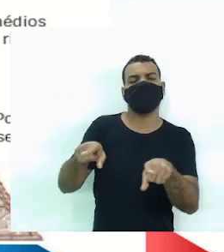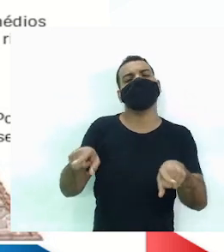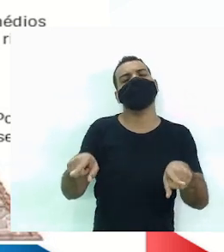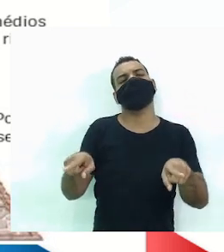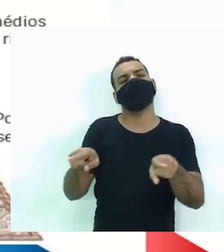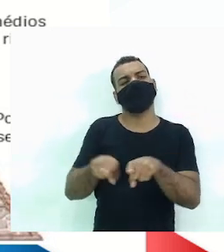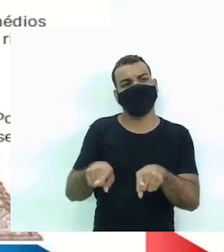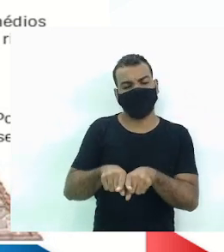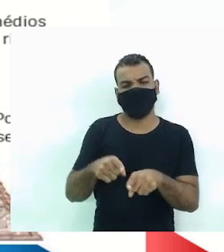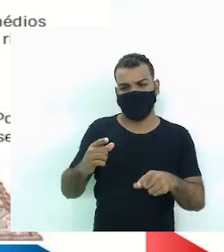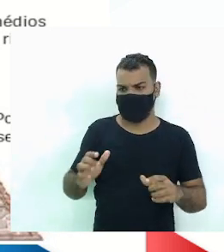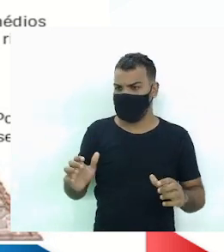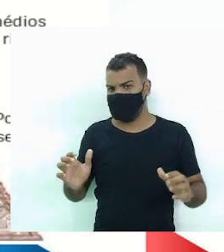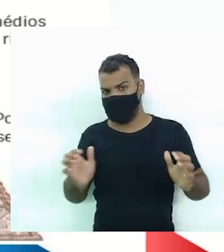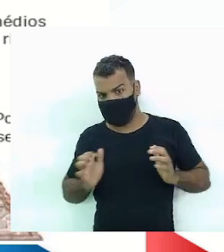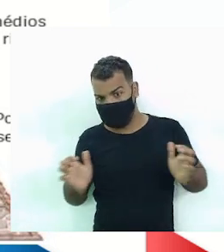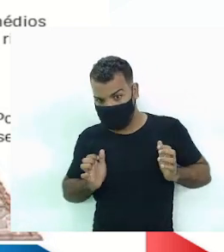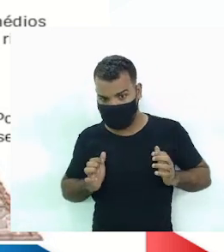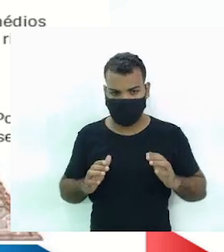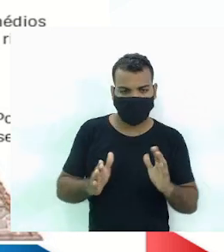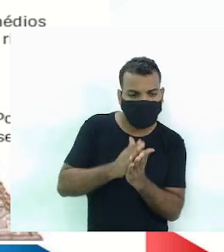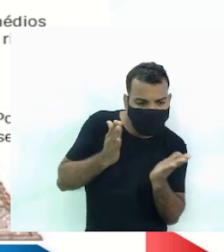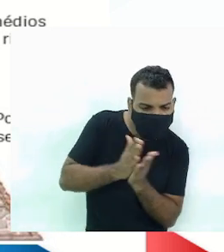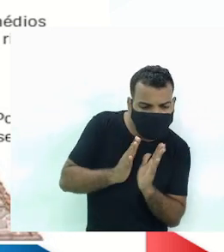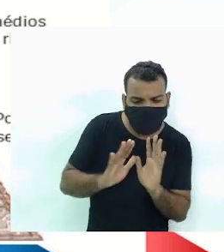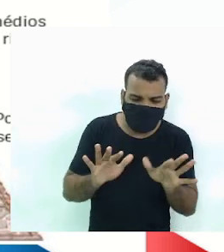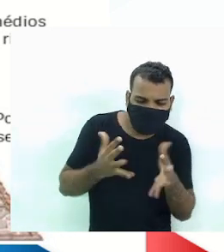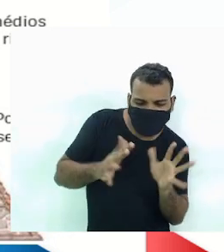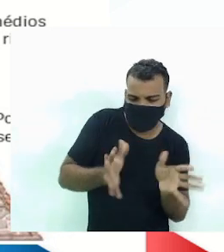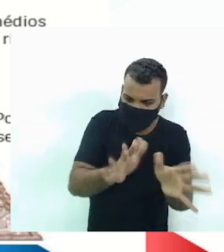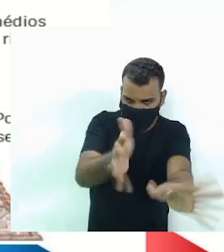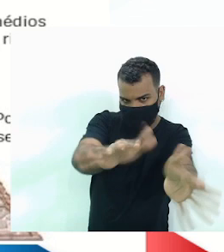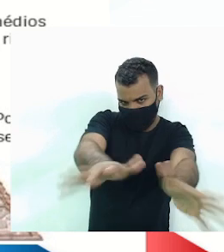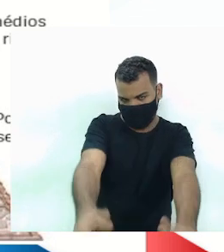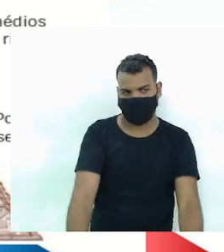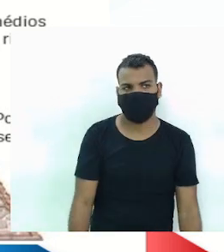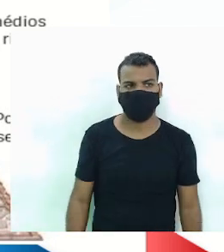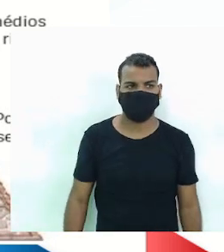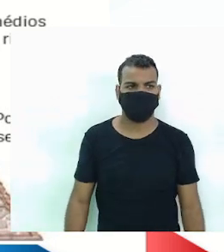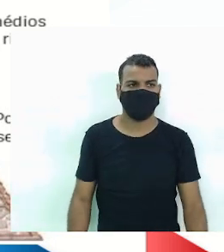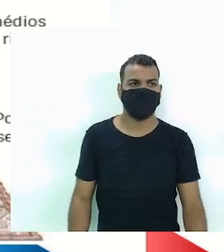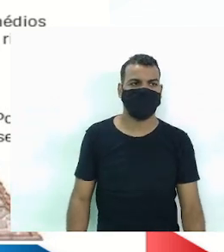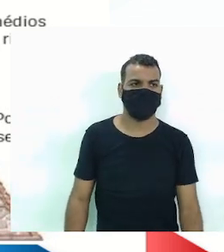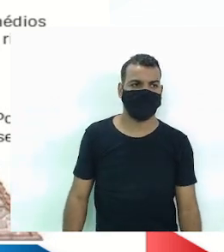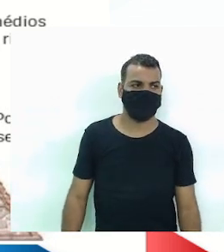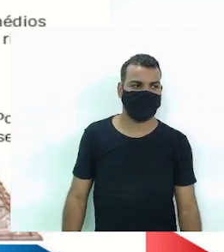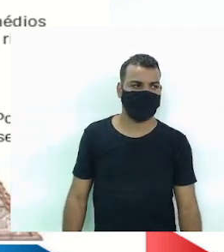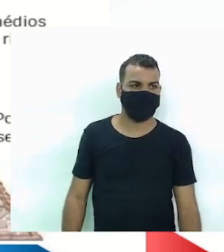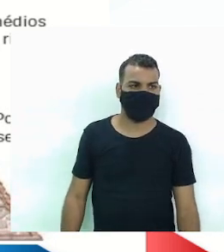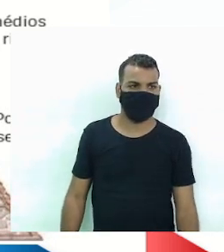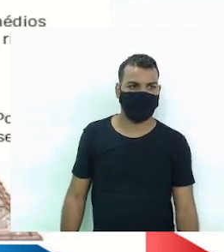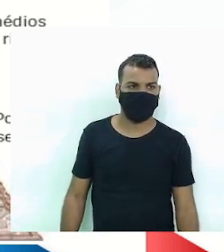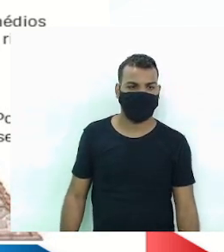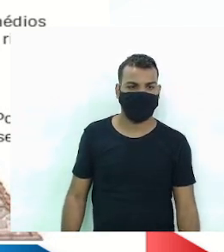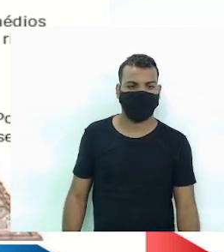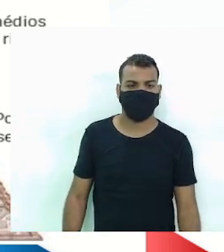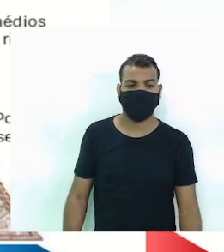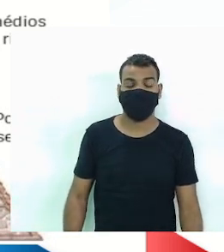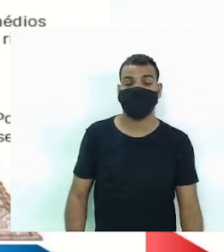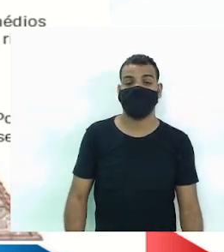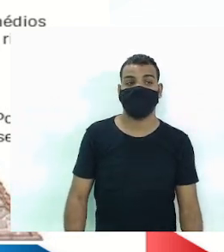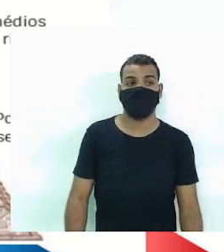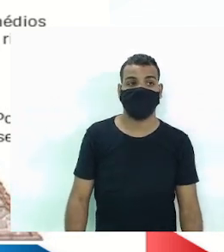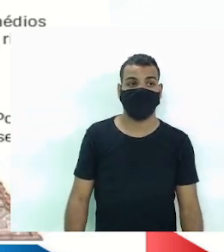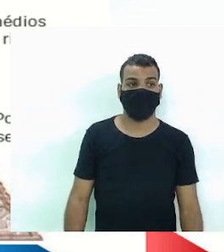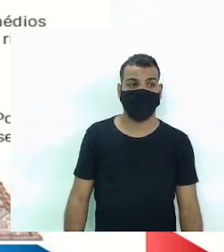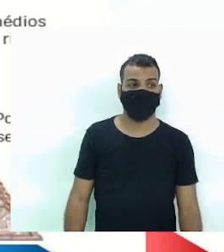também não é nem muito rico, nem é muito pobre, né? E eu vou ter ali, lá embaixo, no